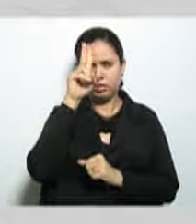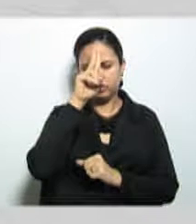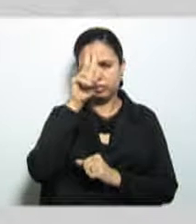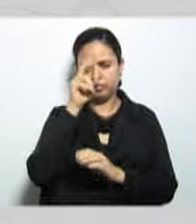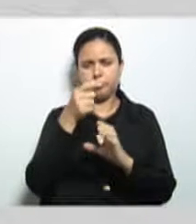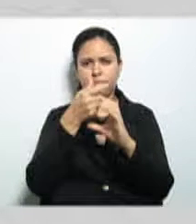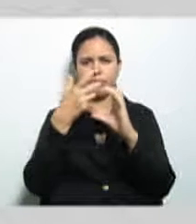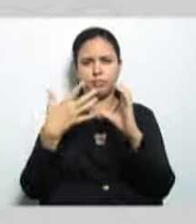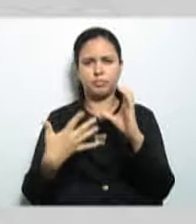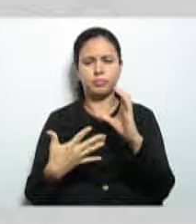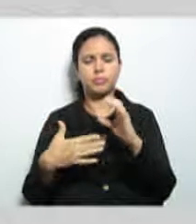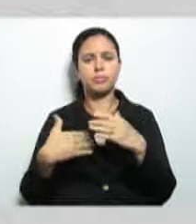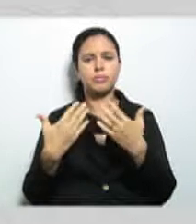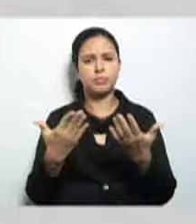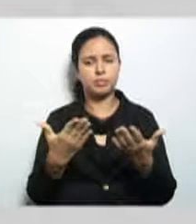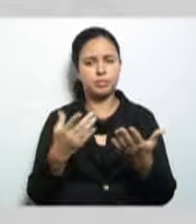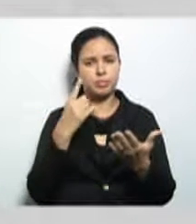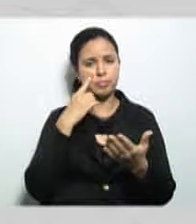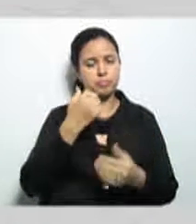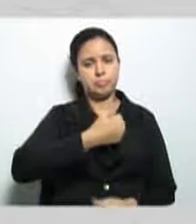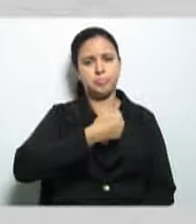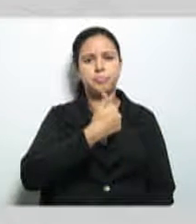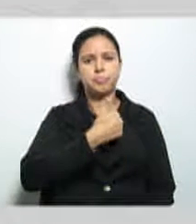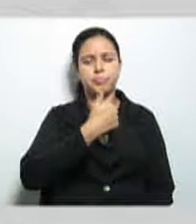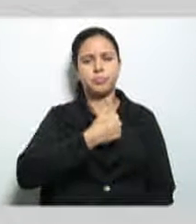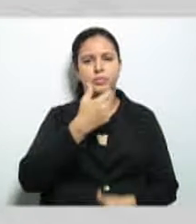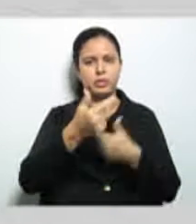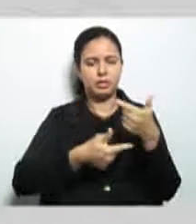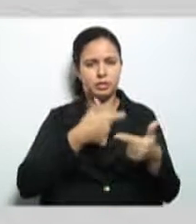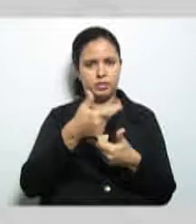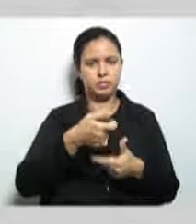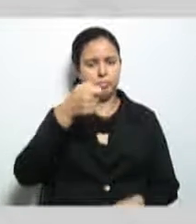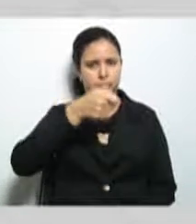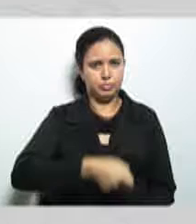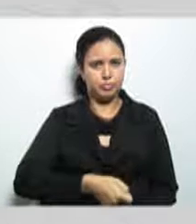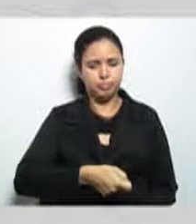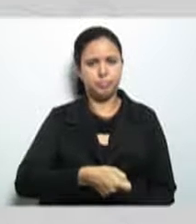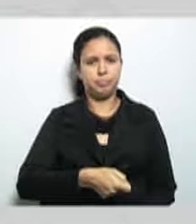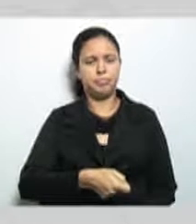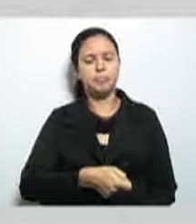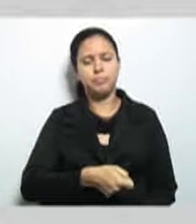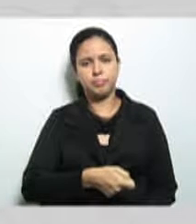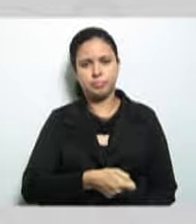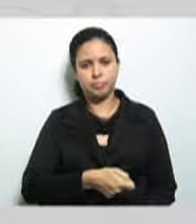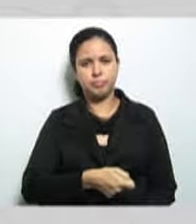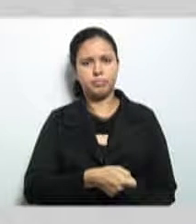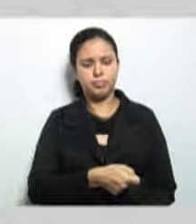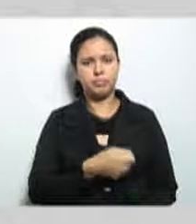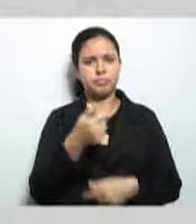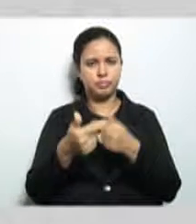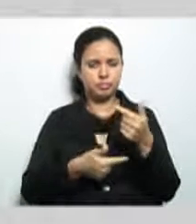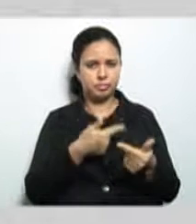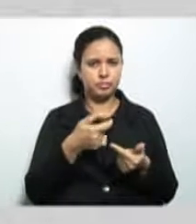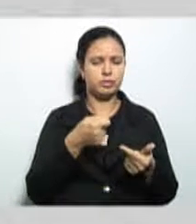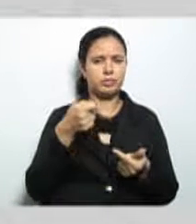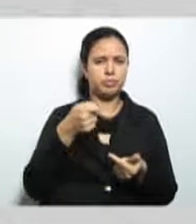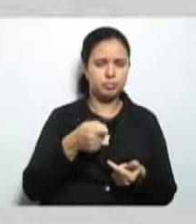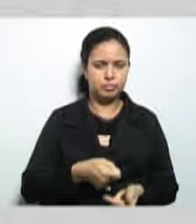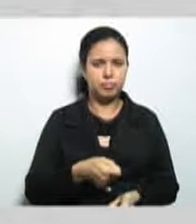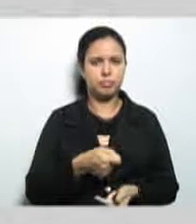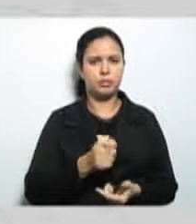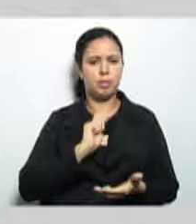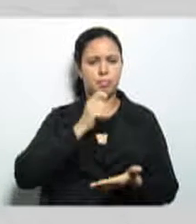de produção? Primeiramente, o trabalho era forçado. Trabalho forçado sem